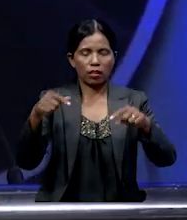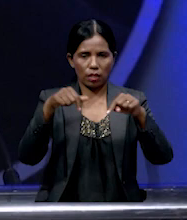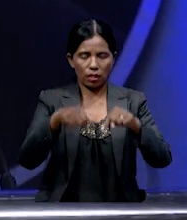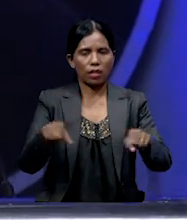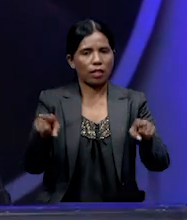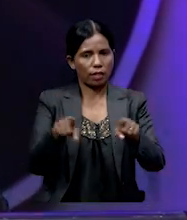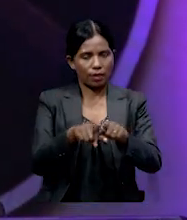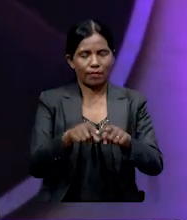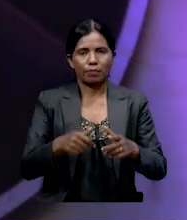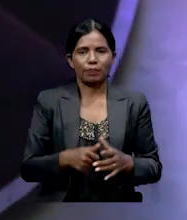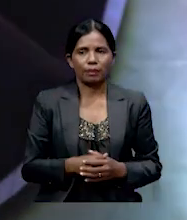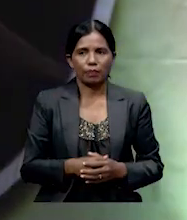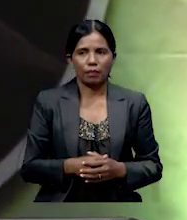ne.